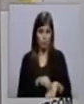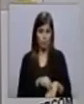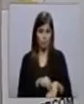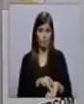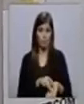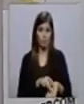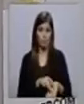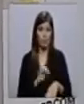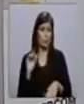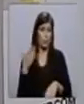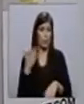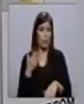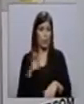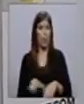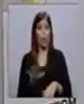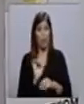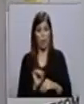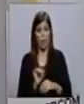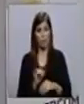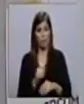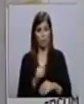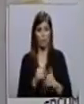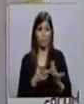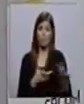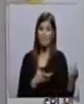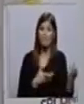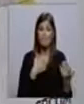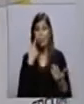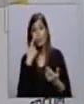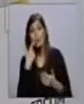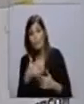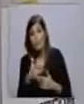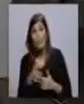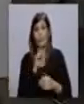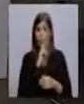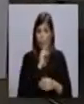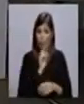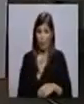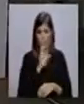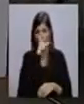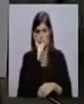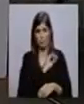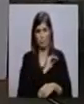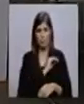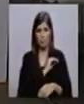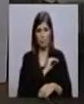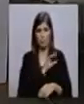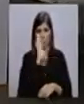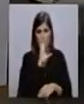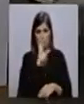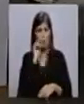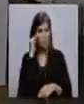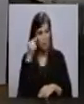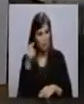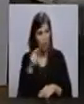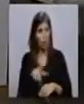especialidade terá prioridade ao local. O vejo muito convencido. Vamos ver o que é que isto vai dar, não sei. Muito provavelmente, se tiver a especialidade numa zona